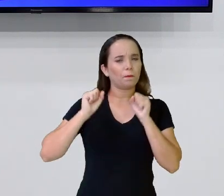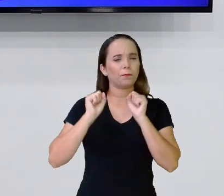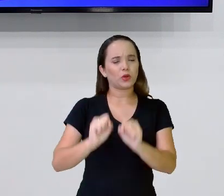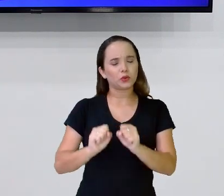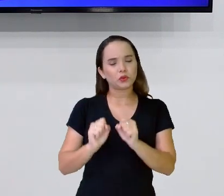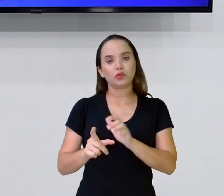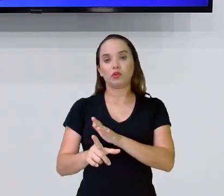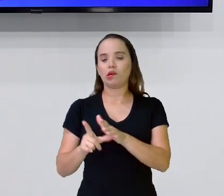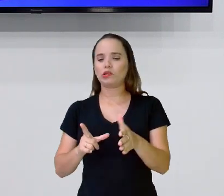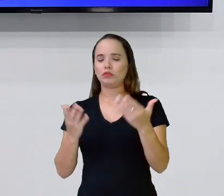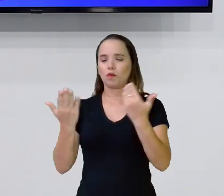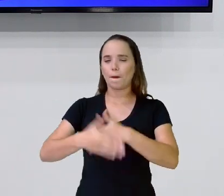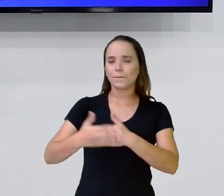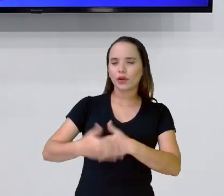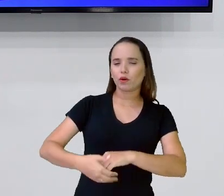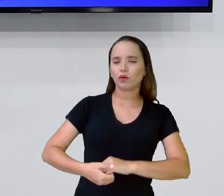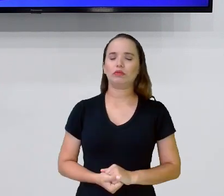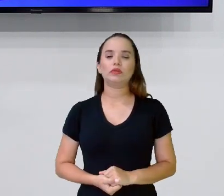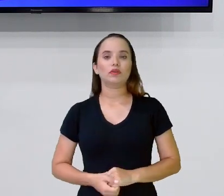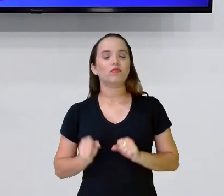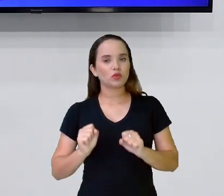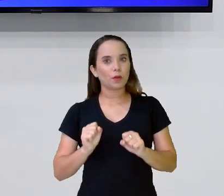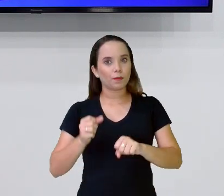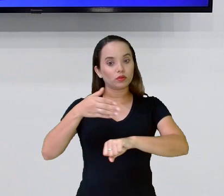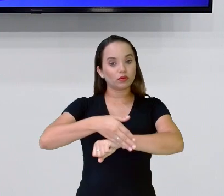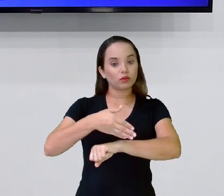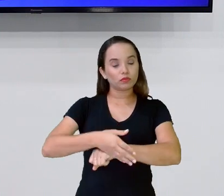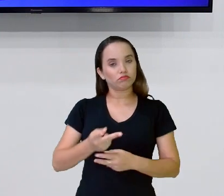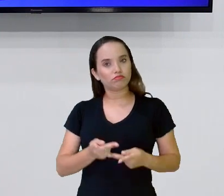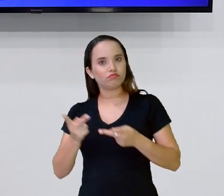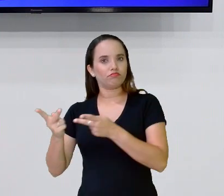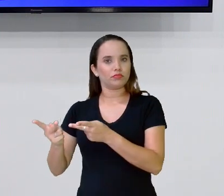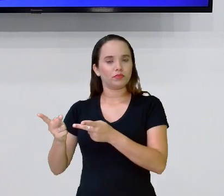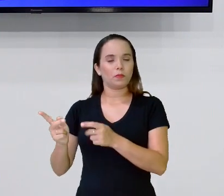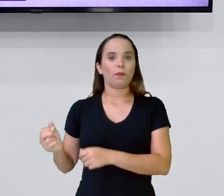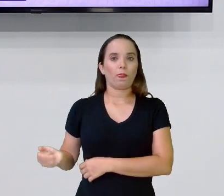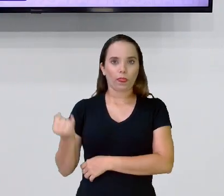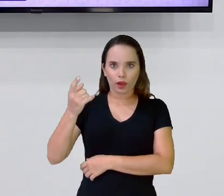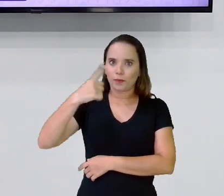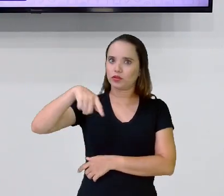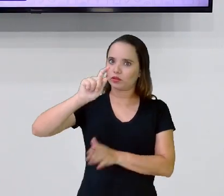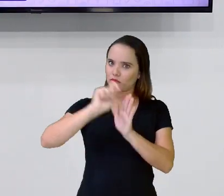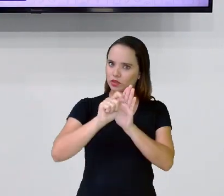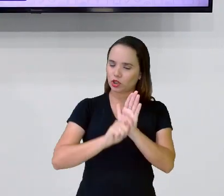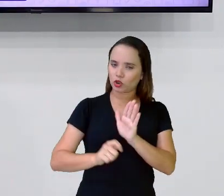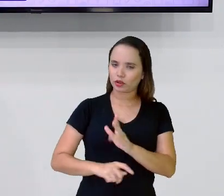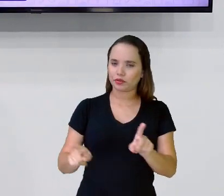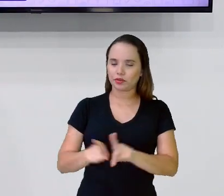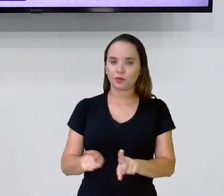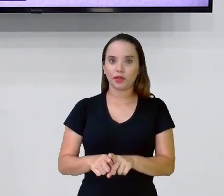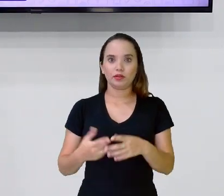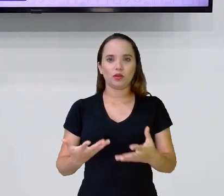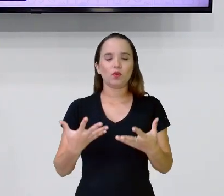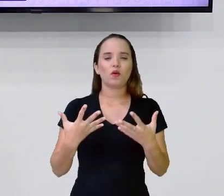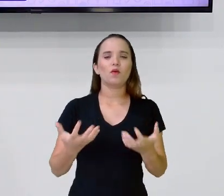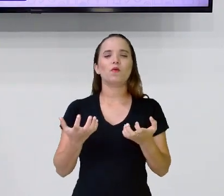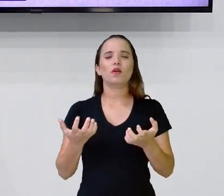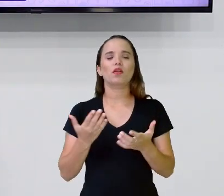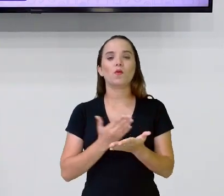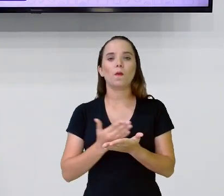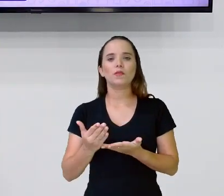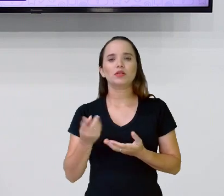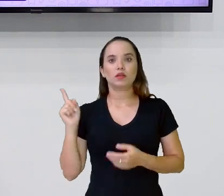uma prova, né, que você pode revisitar, beleza? Importante também vocês fazerem anotações. Então, começando aqui, né,